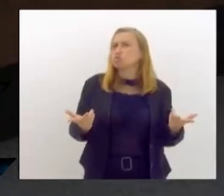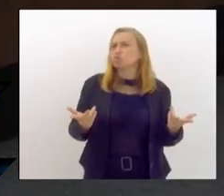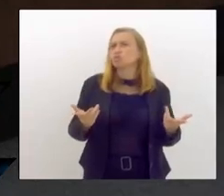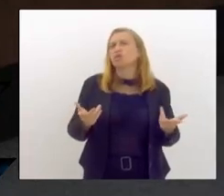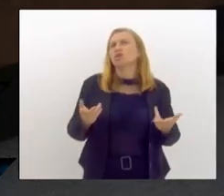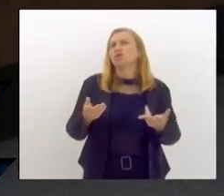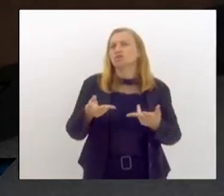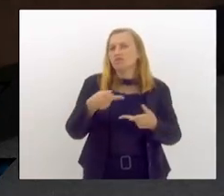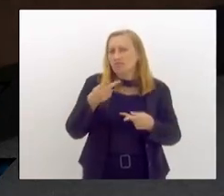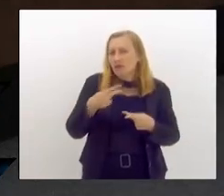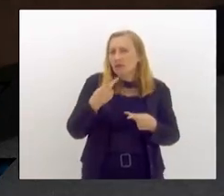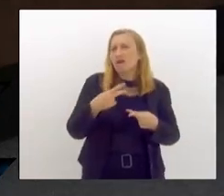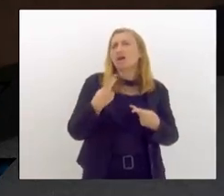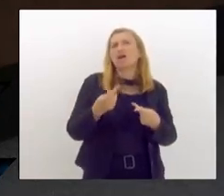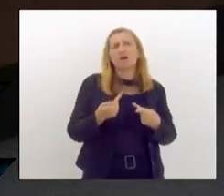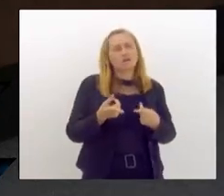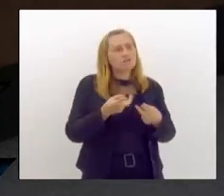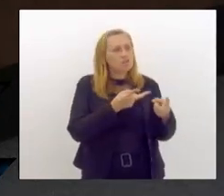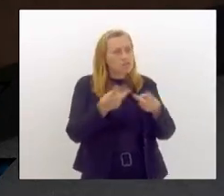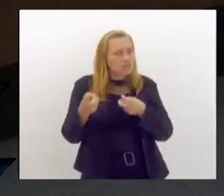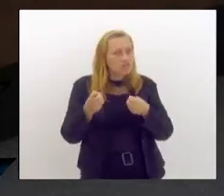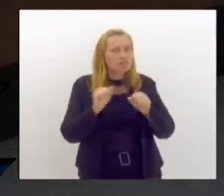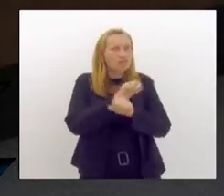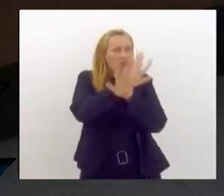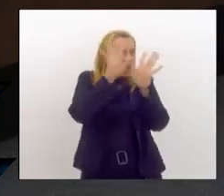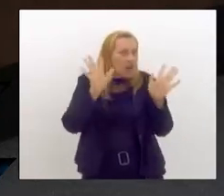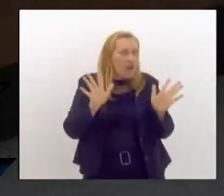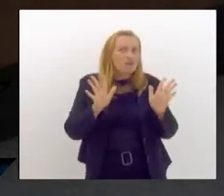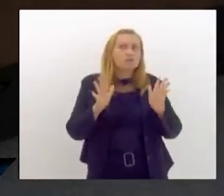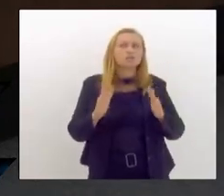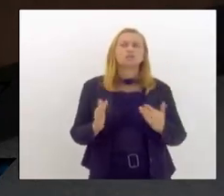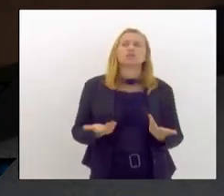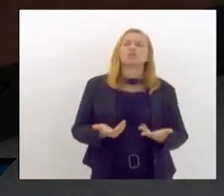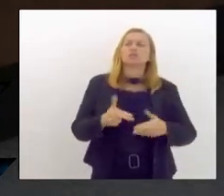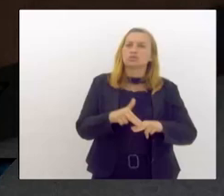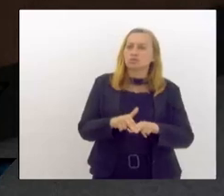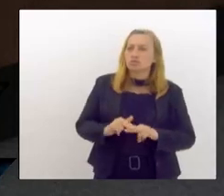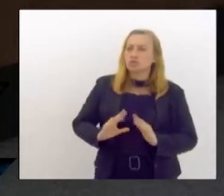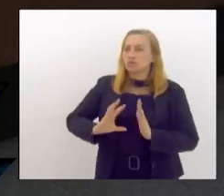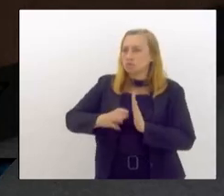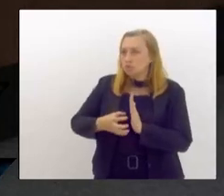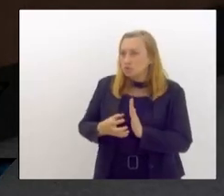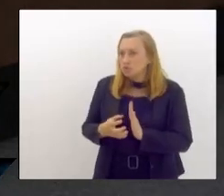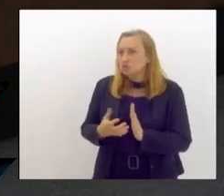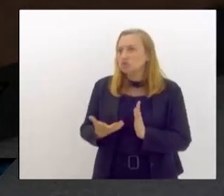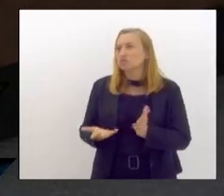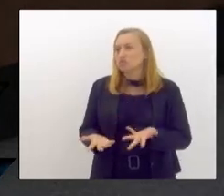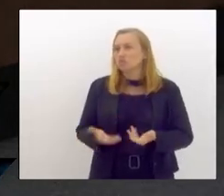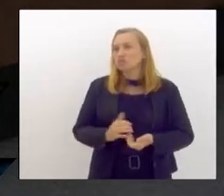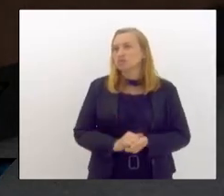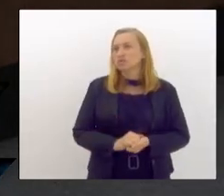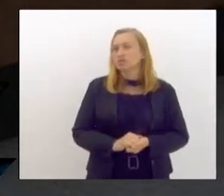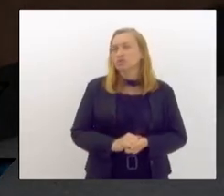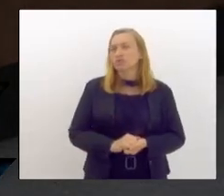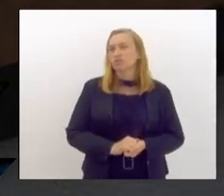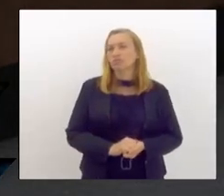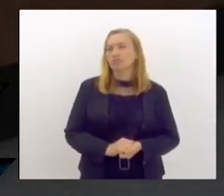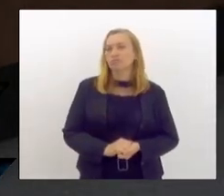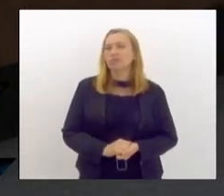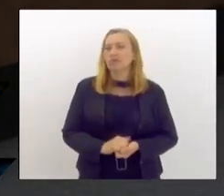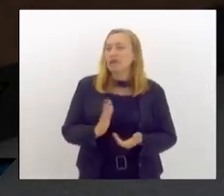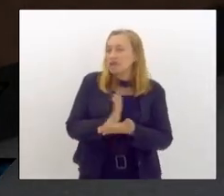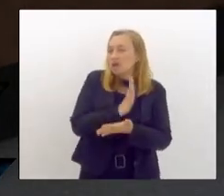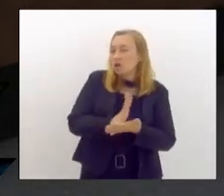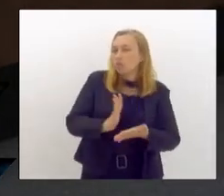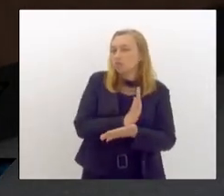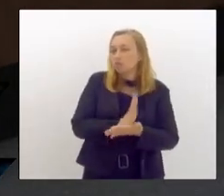vem vendo de forma muito clara por parte do Partido da Incongruência e alguns de